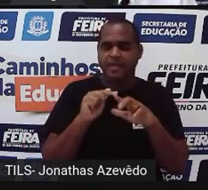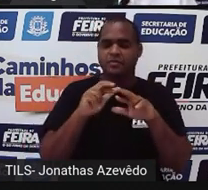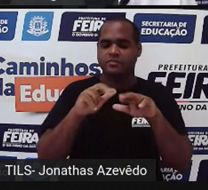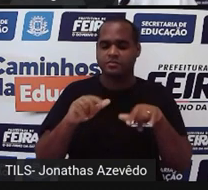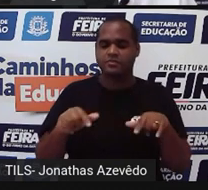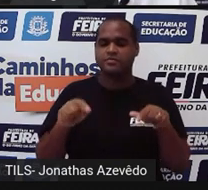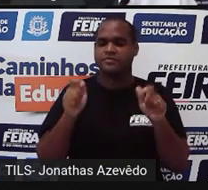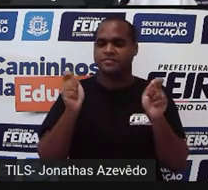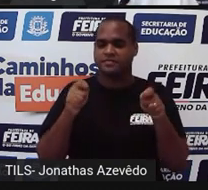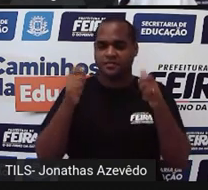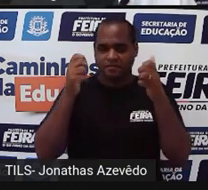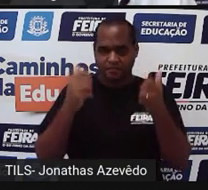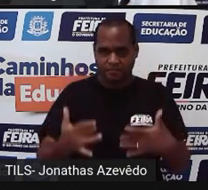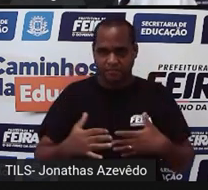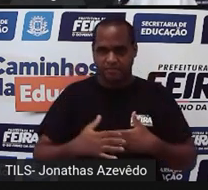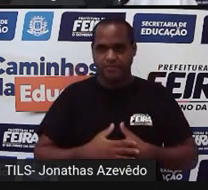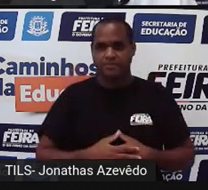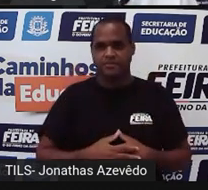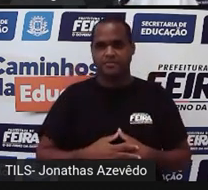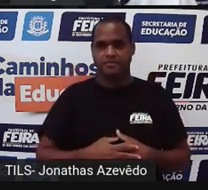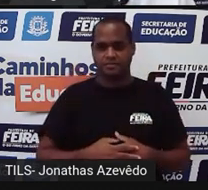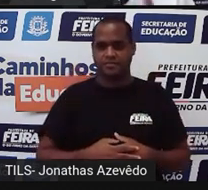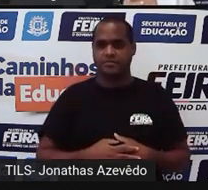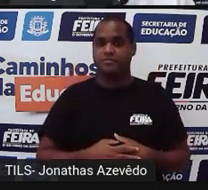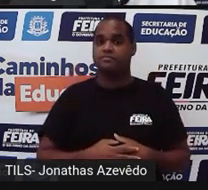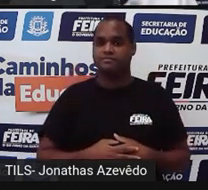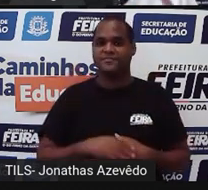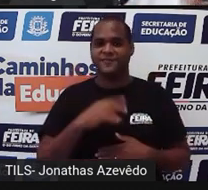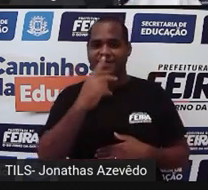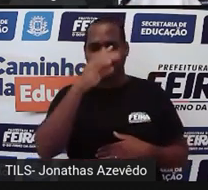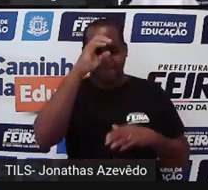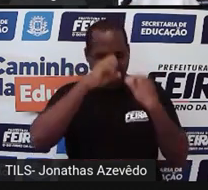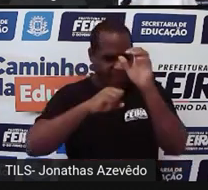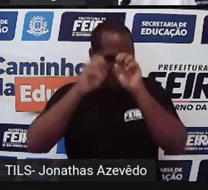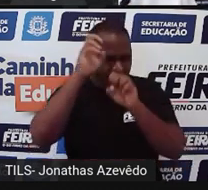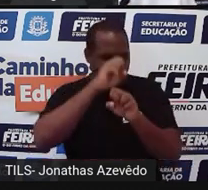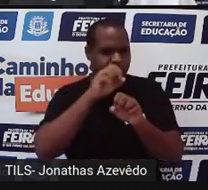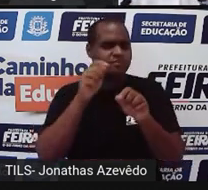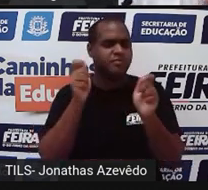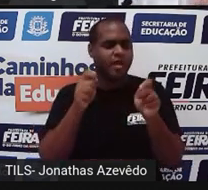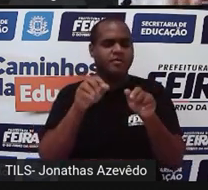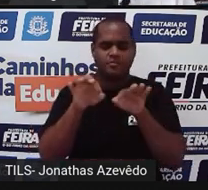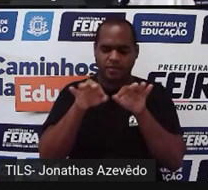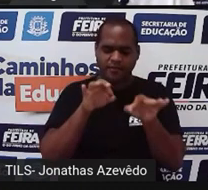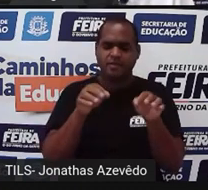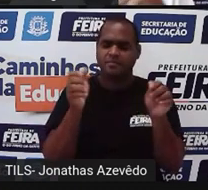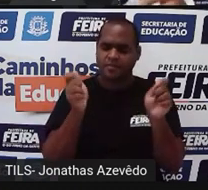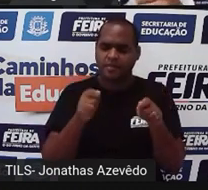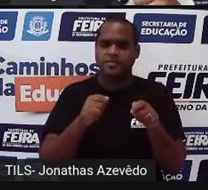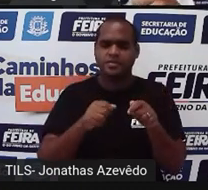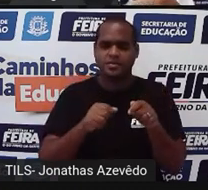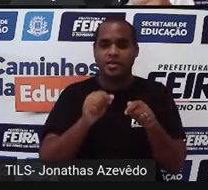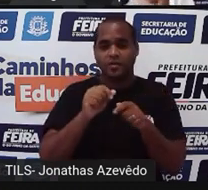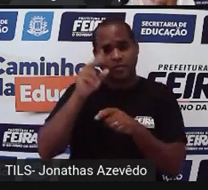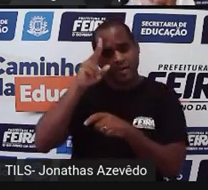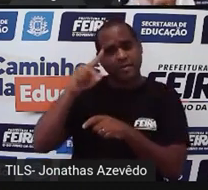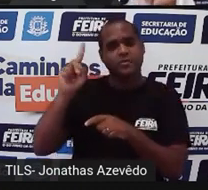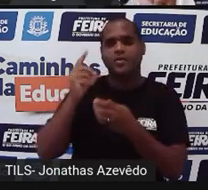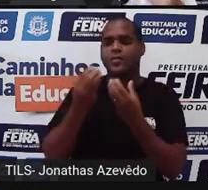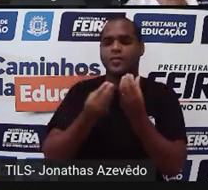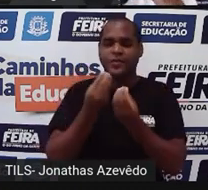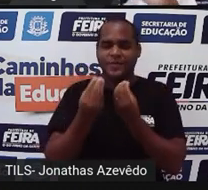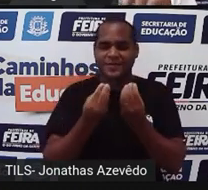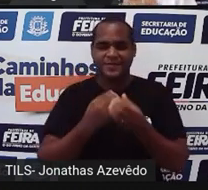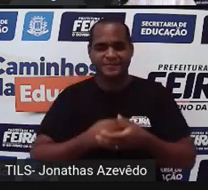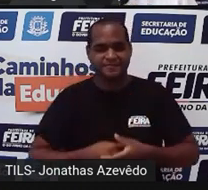a gente resolveu, tá? Só que aqui a gente vai aprender a resolver de outra forma. Mas eu vou relembrar como foi que a gente resolveu, tá